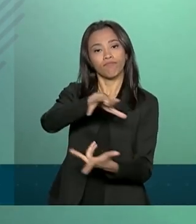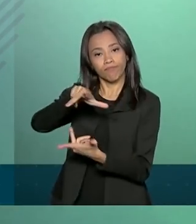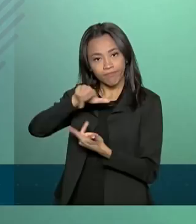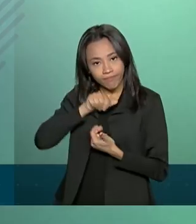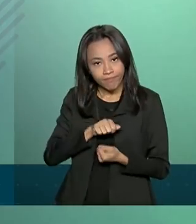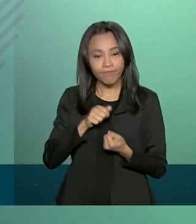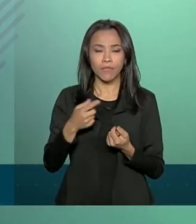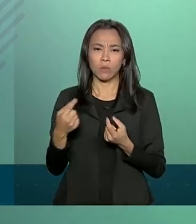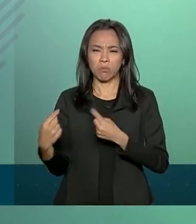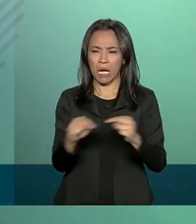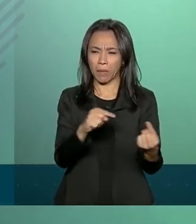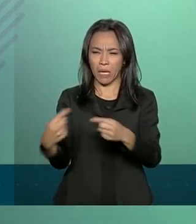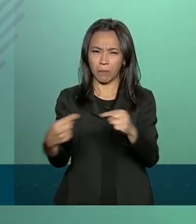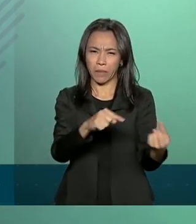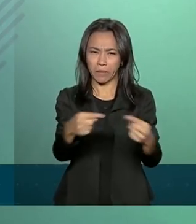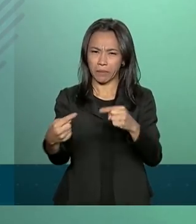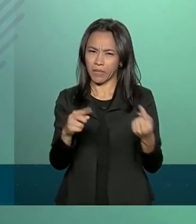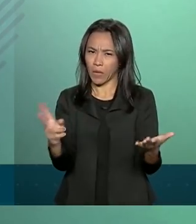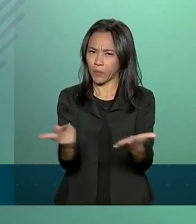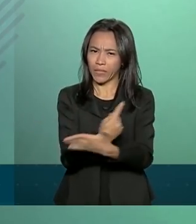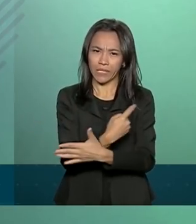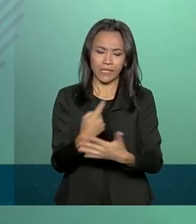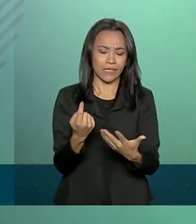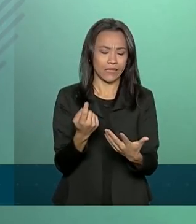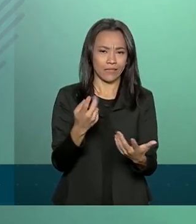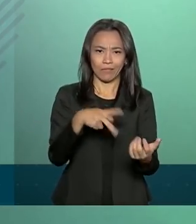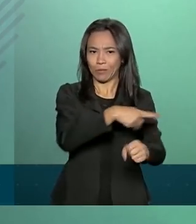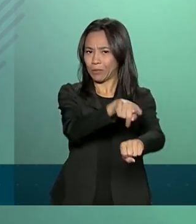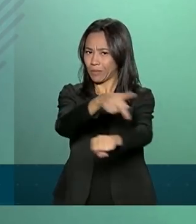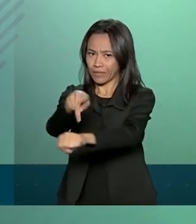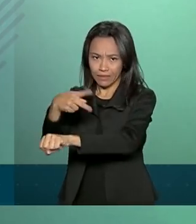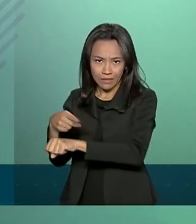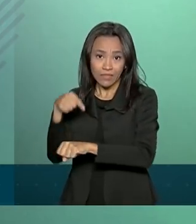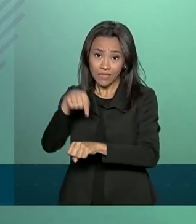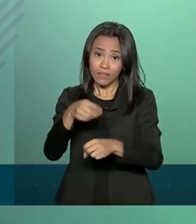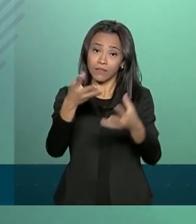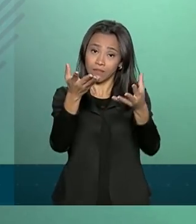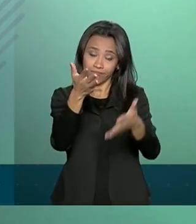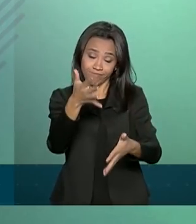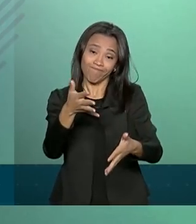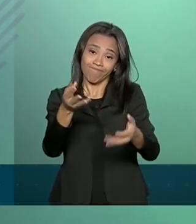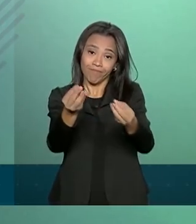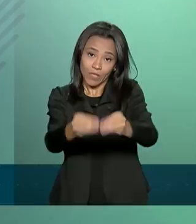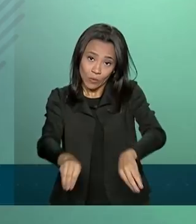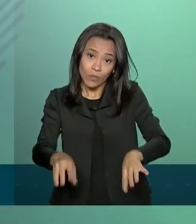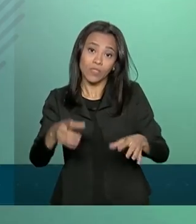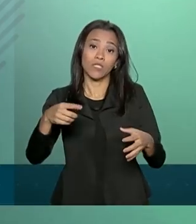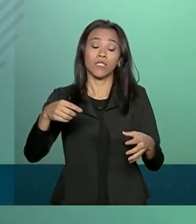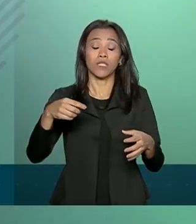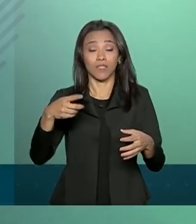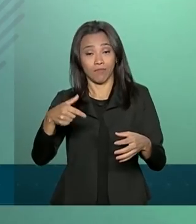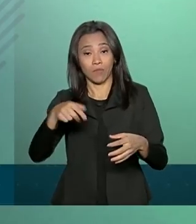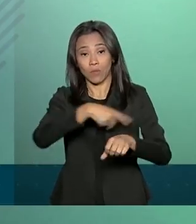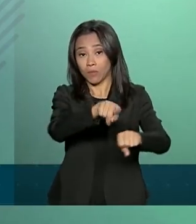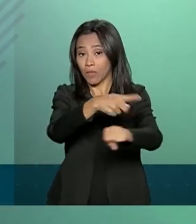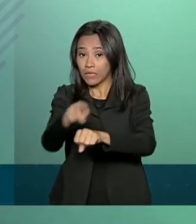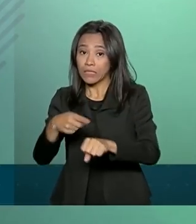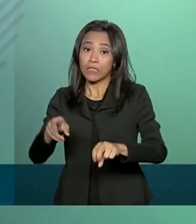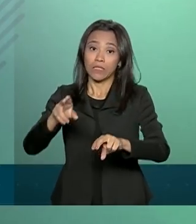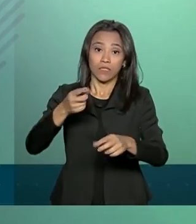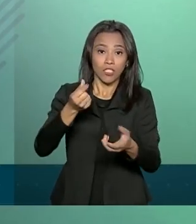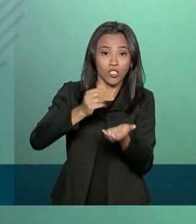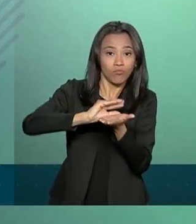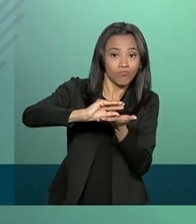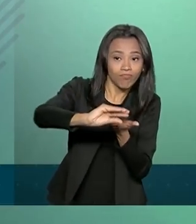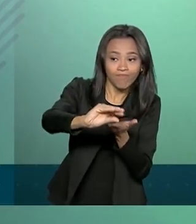ações comerciais que afetam o crescimento e investimento o por conta das incertezas o